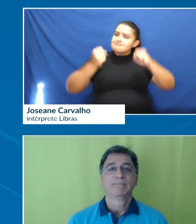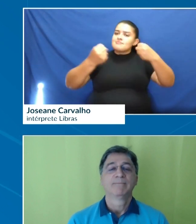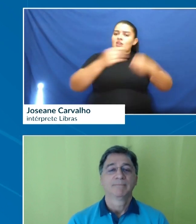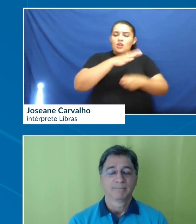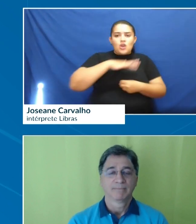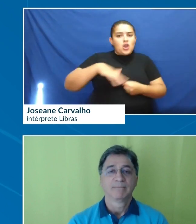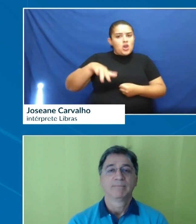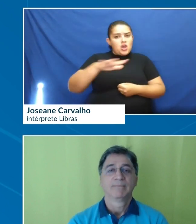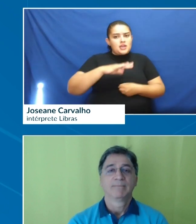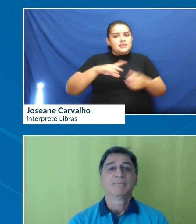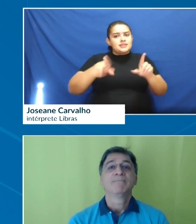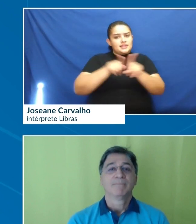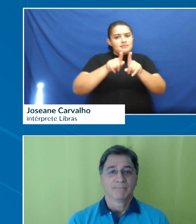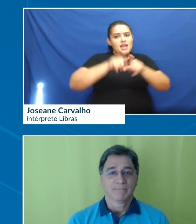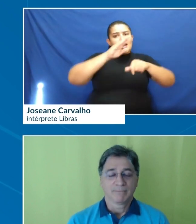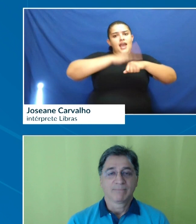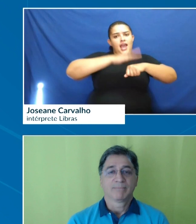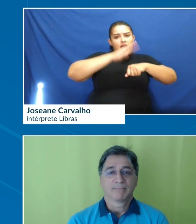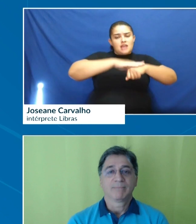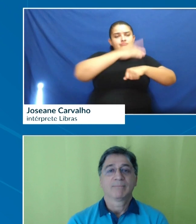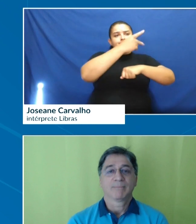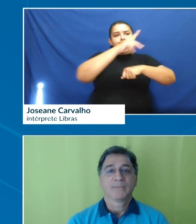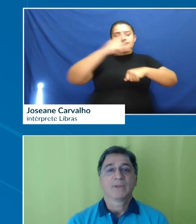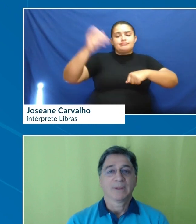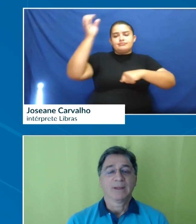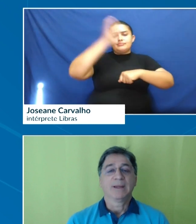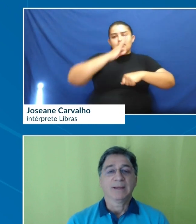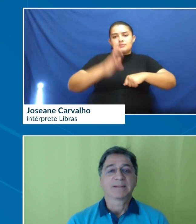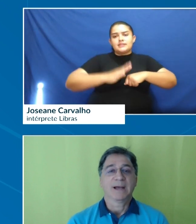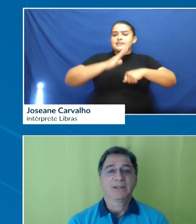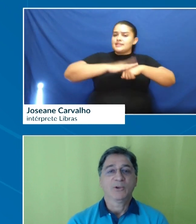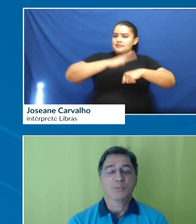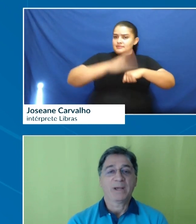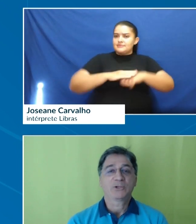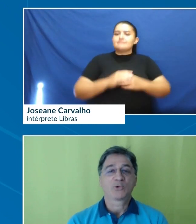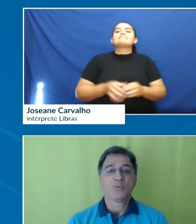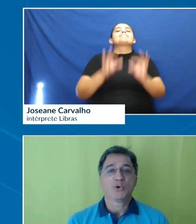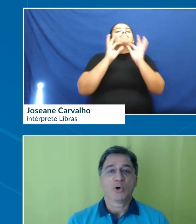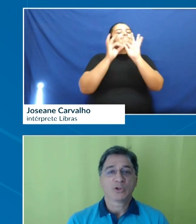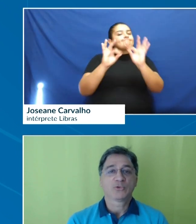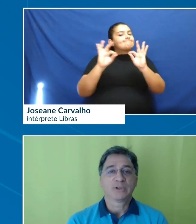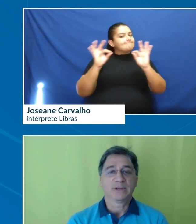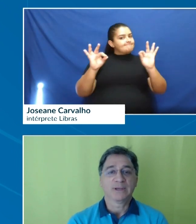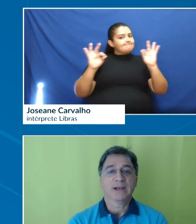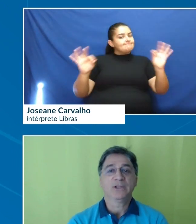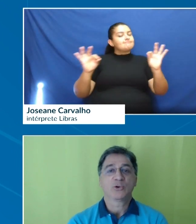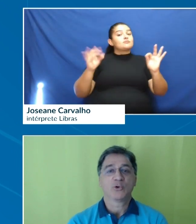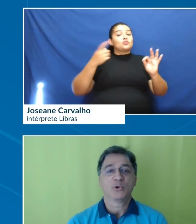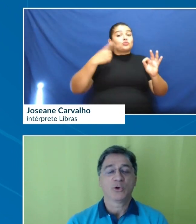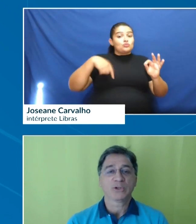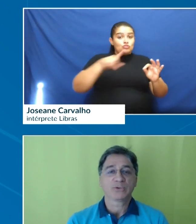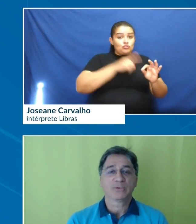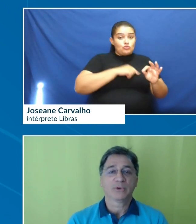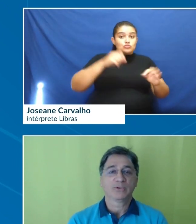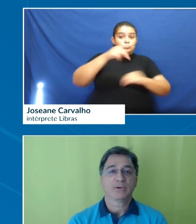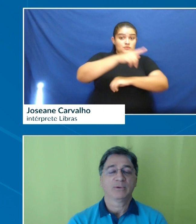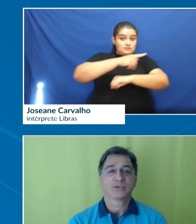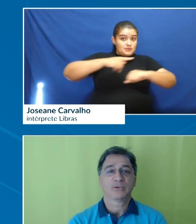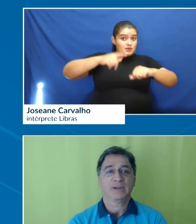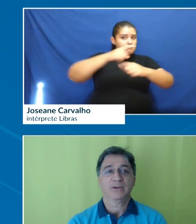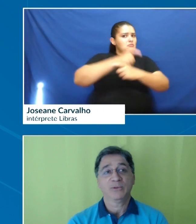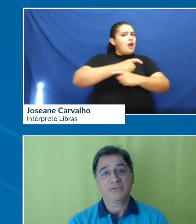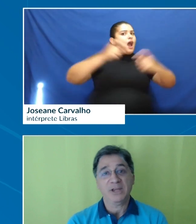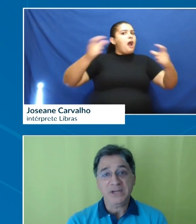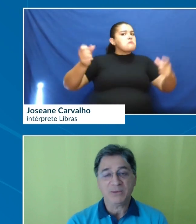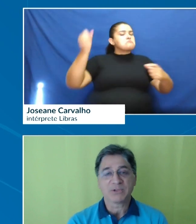ela gera independência para o país. Exato, em um país como o nosso, grande como o nosso,